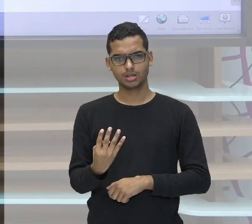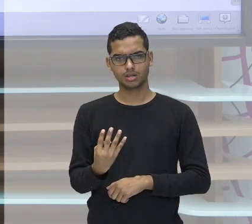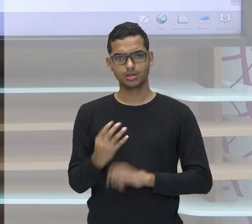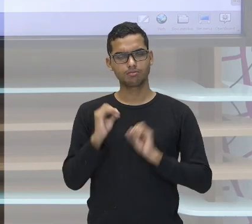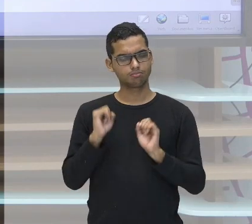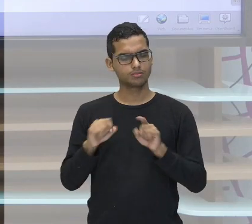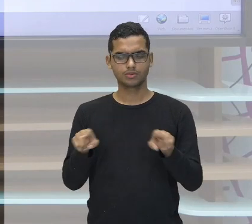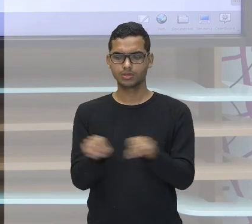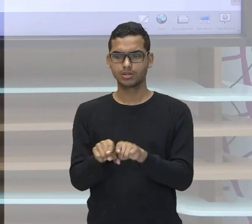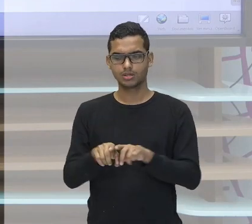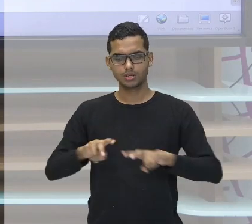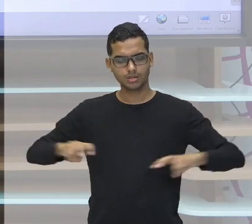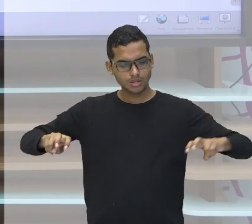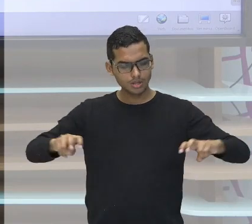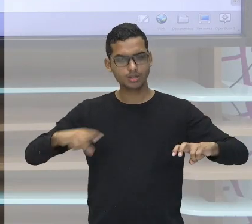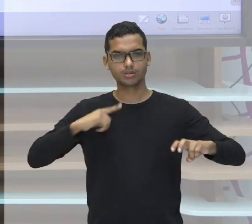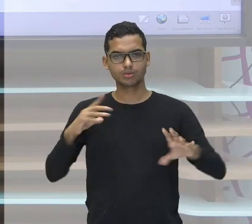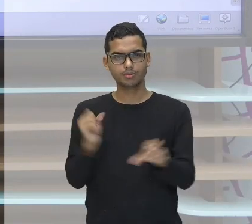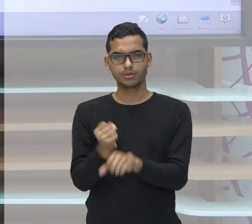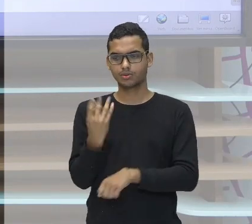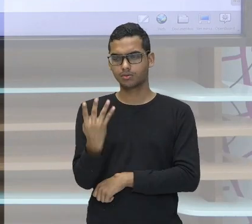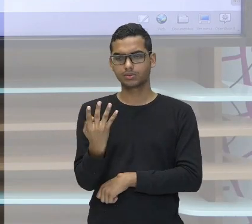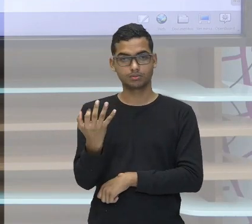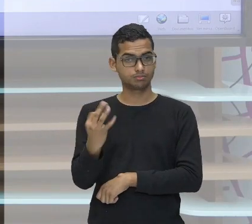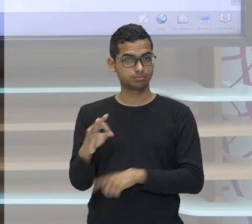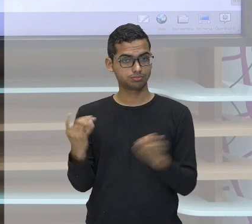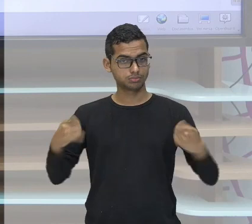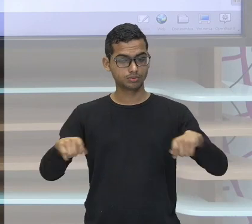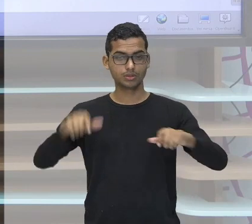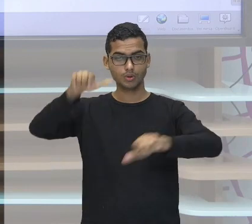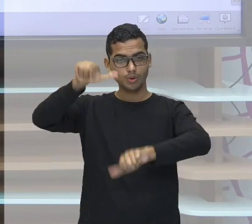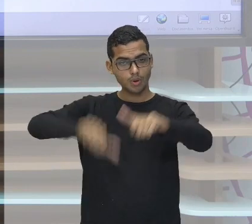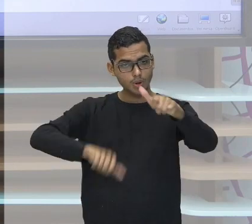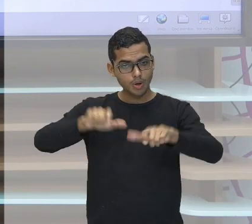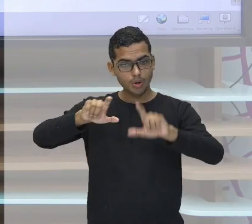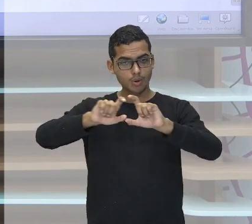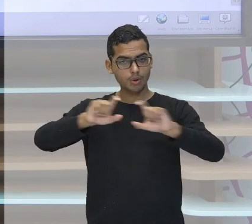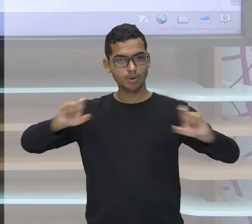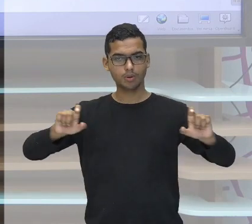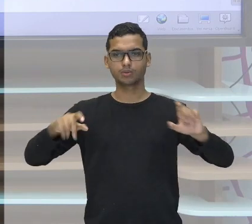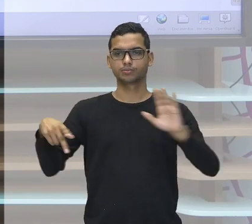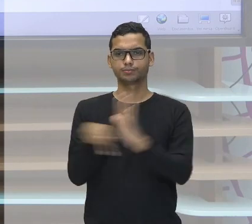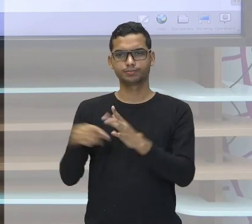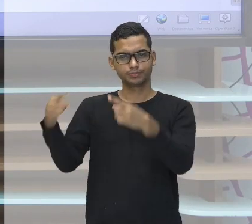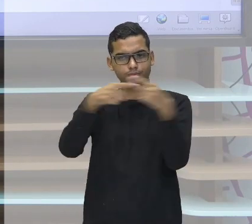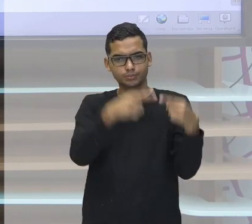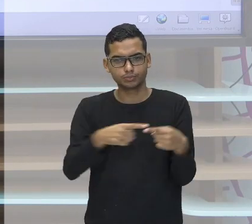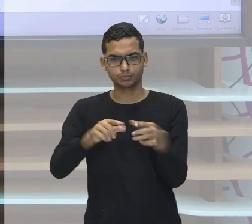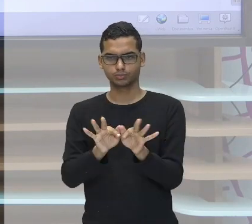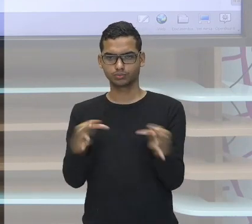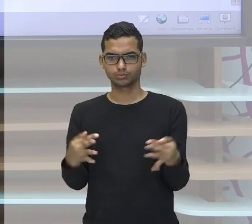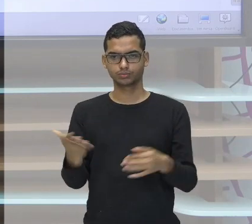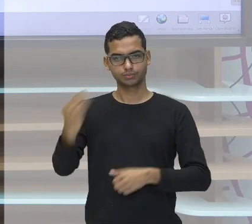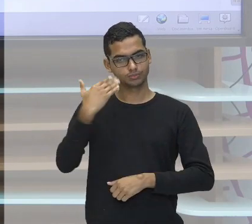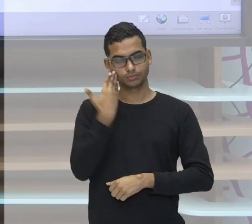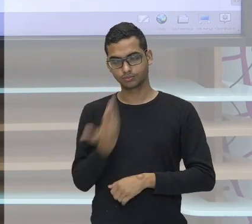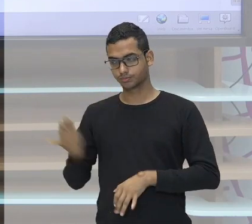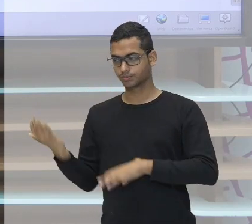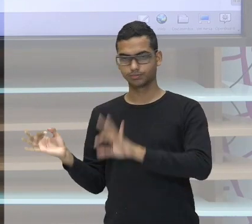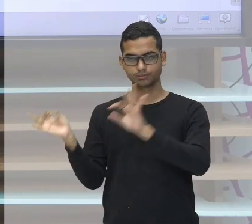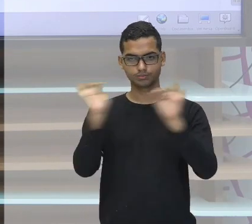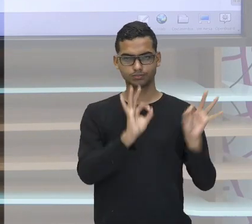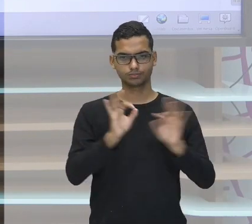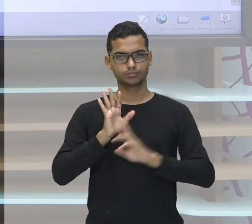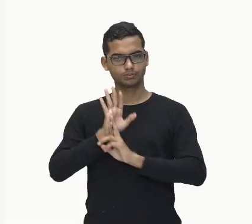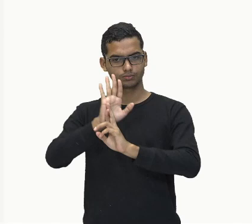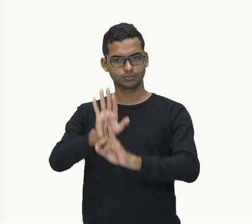cadeiras. Então, nesse caso, a gente consegue analisar que a gente vai usar a fórmula da combinação simples. Vamos ver aqui como é que a gente pode